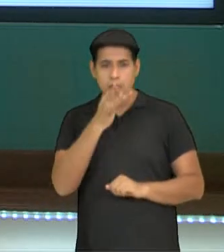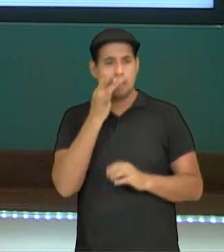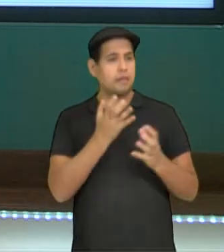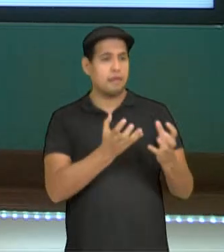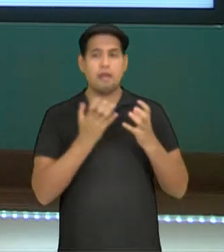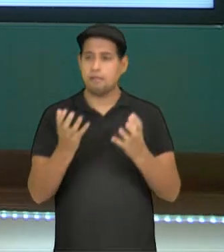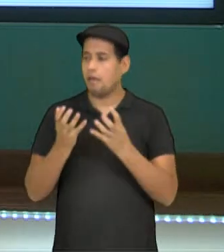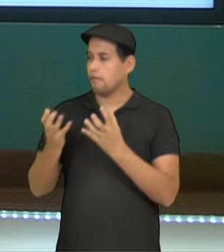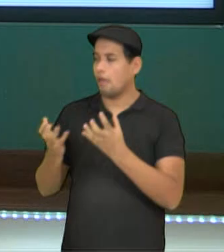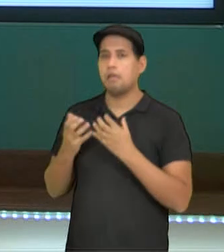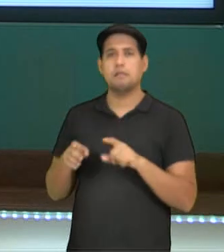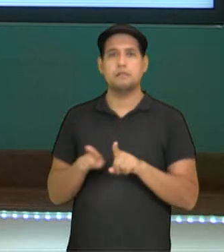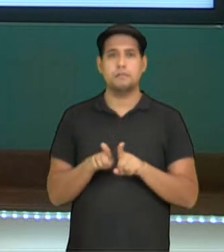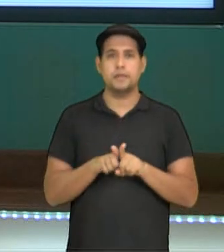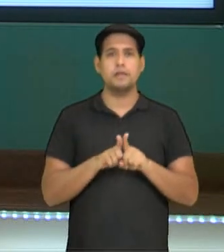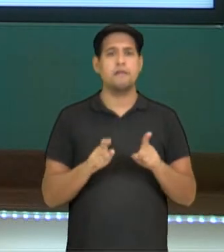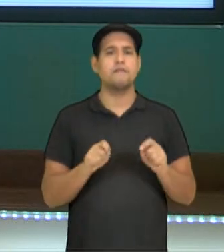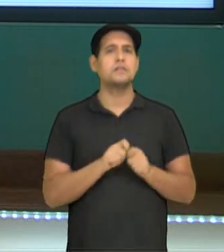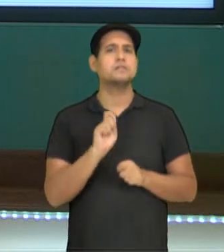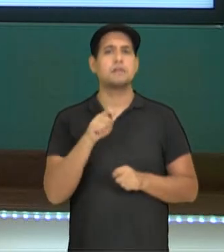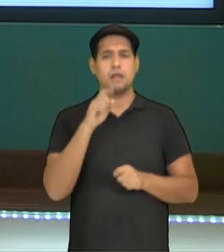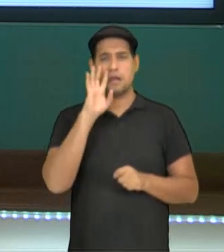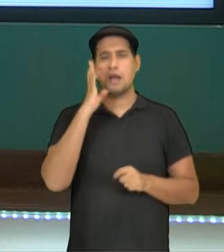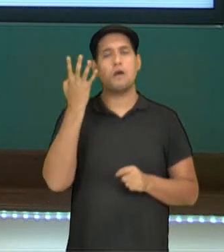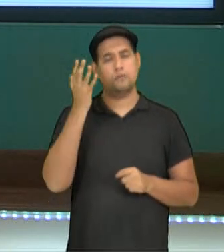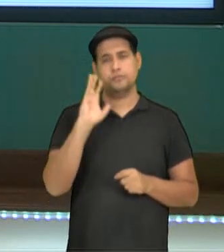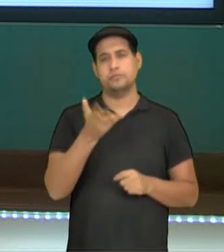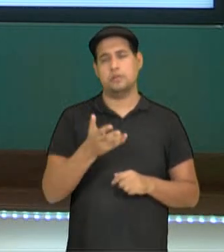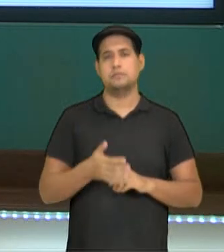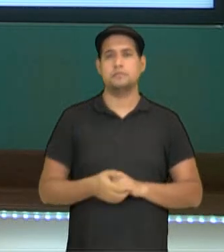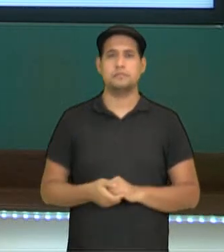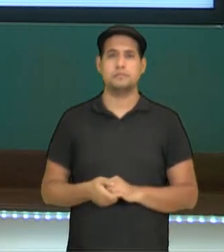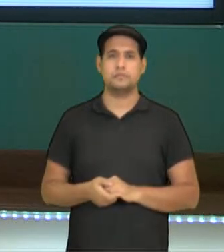querendo consumir, fez com que isso acontecesse.